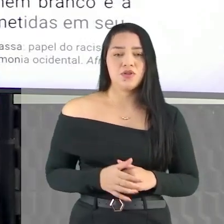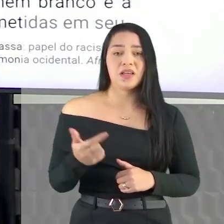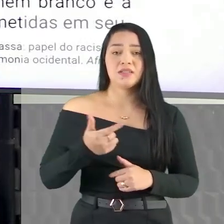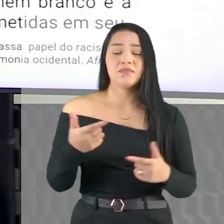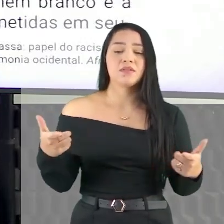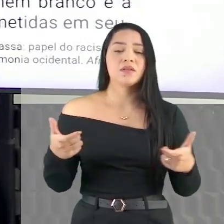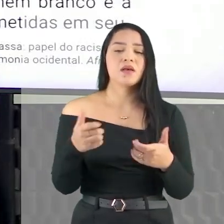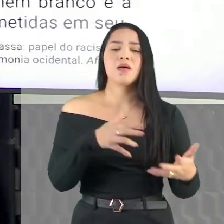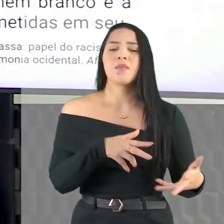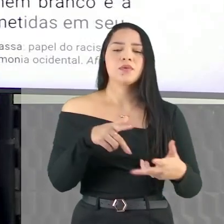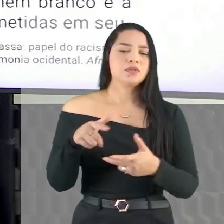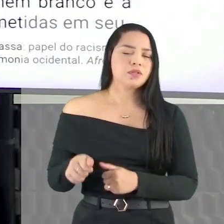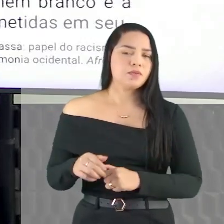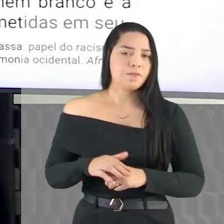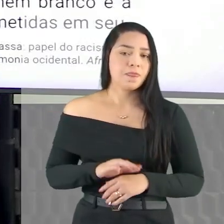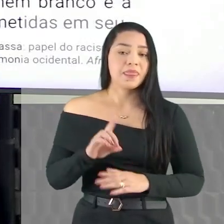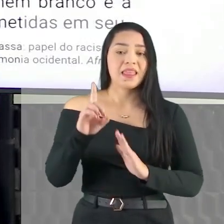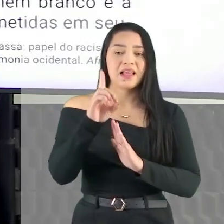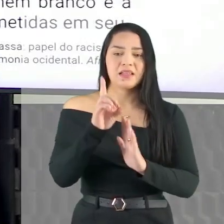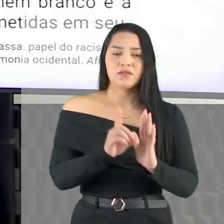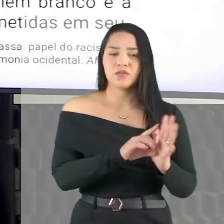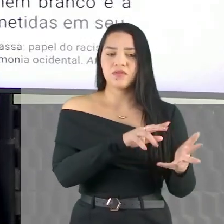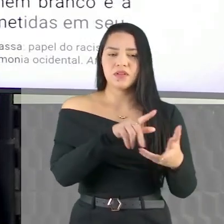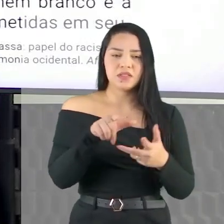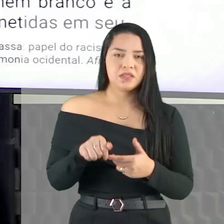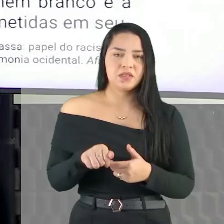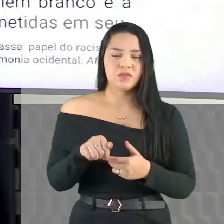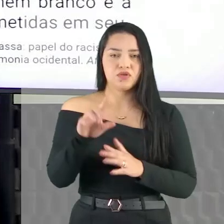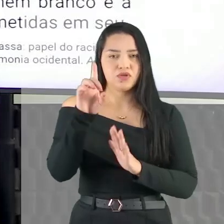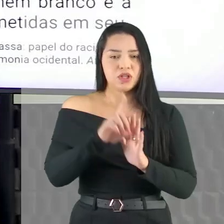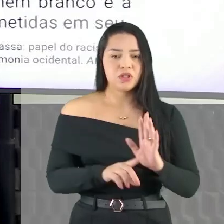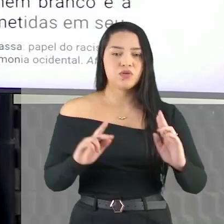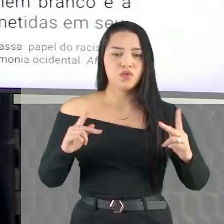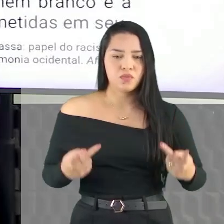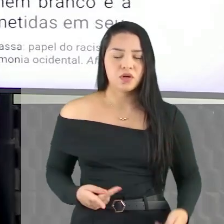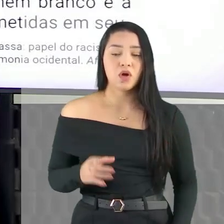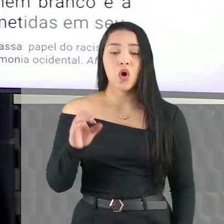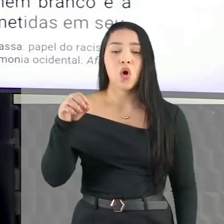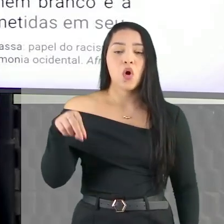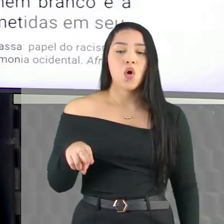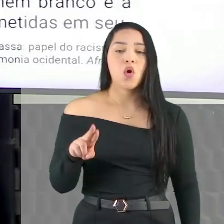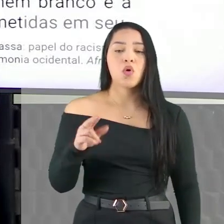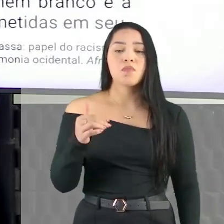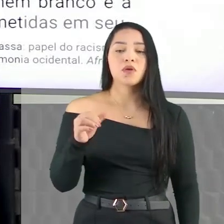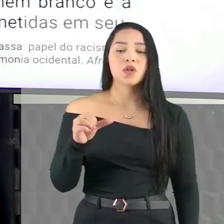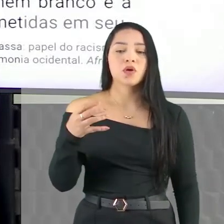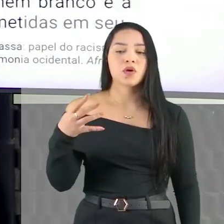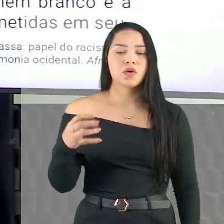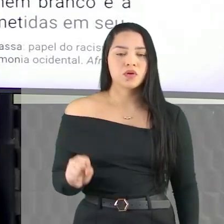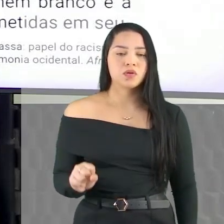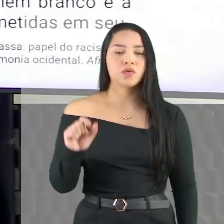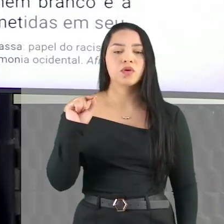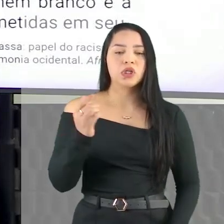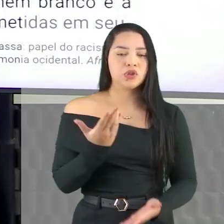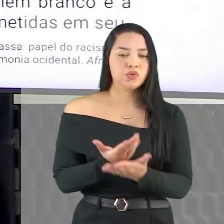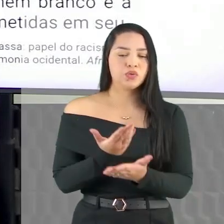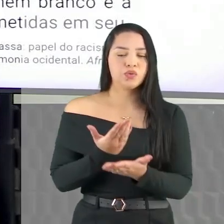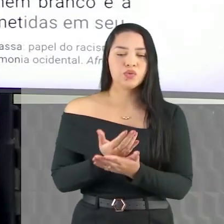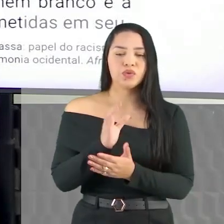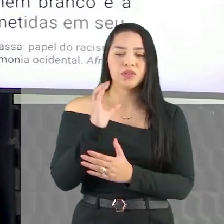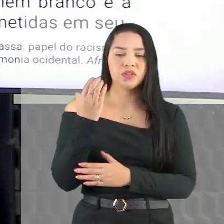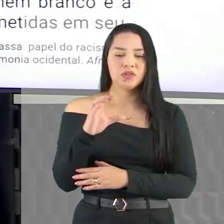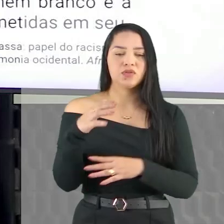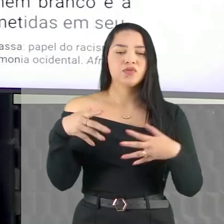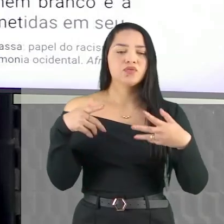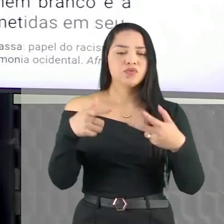Guerra Mundial. Após a Declaração Universal dos Direitos Humanos, pela ONU, em 1948, a Unesco publicou estudos de cientistas de